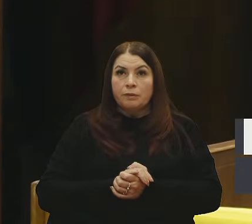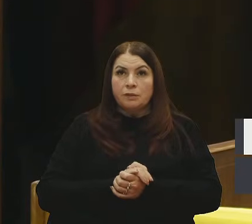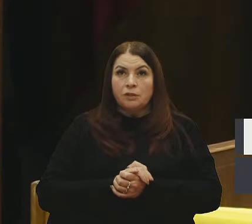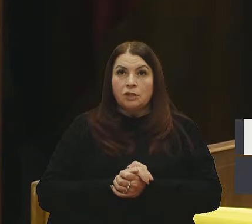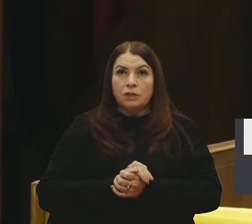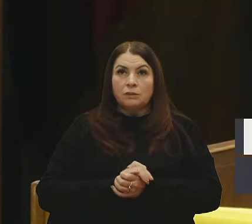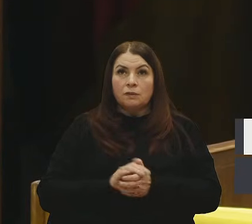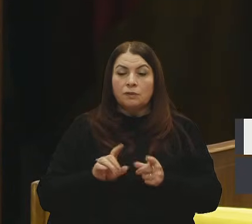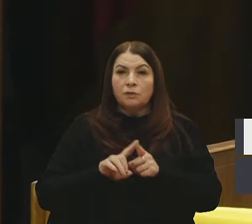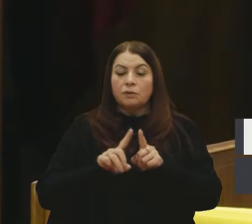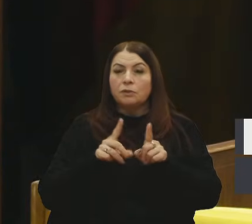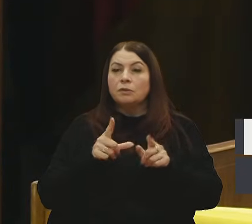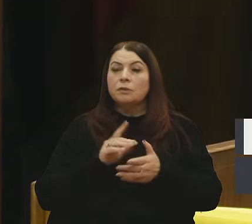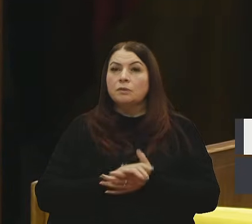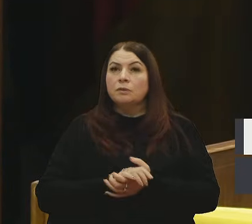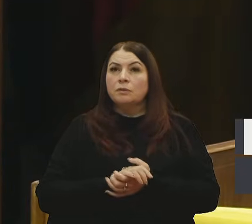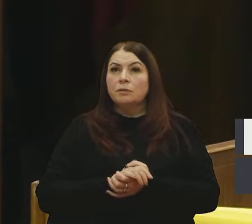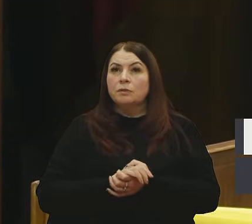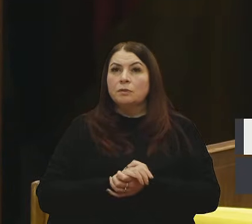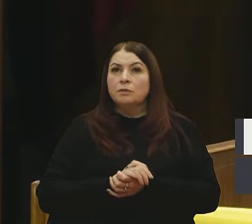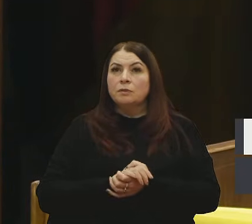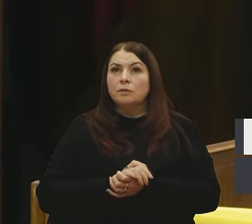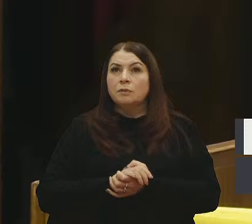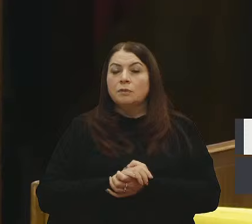com fatores